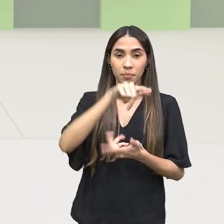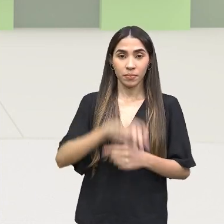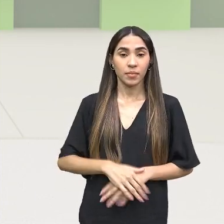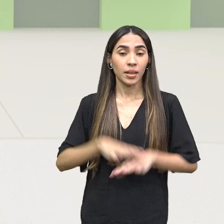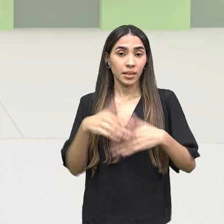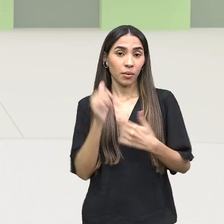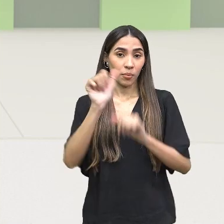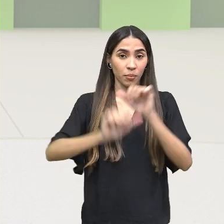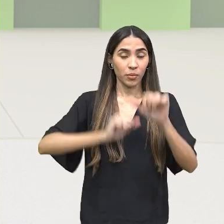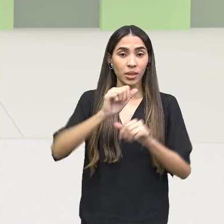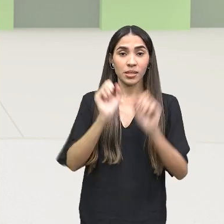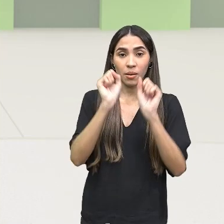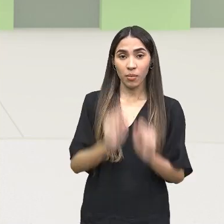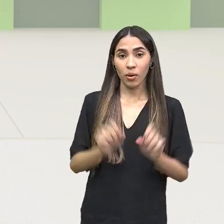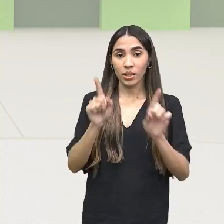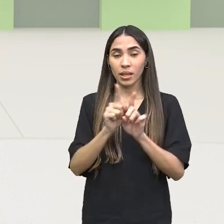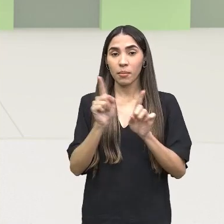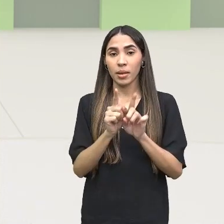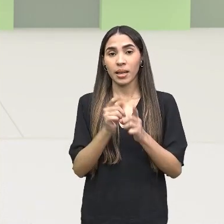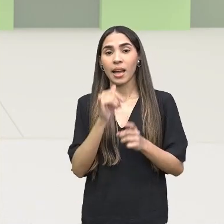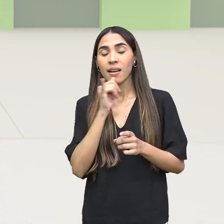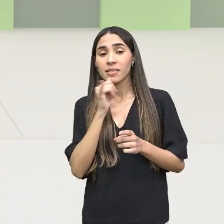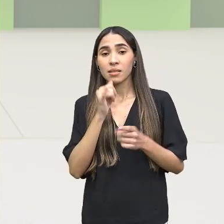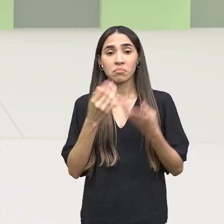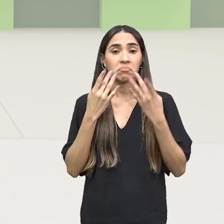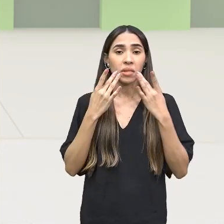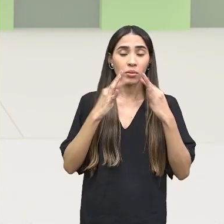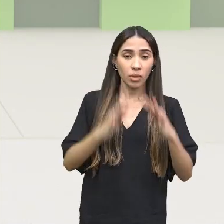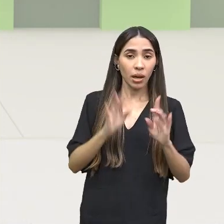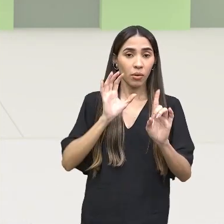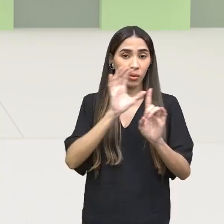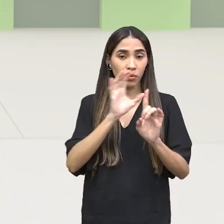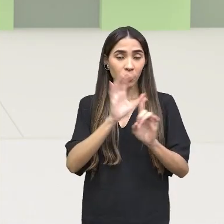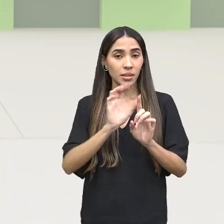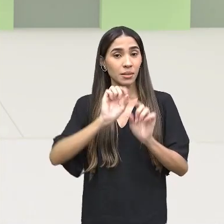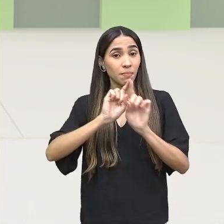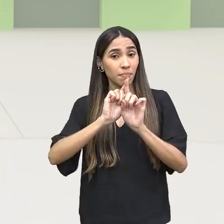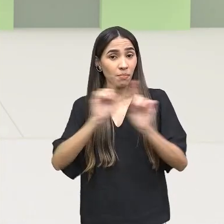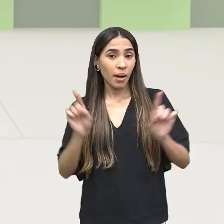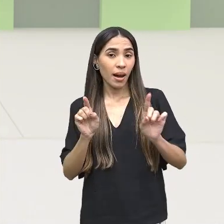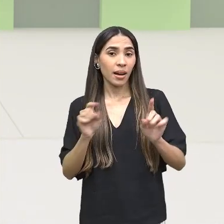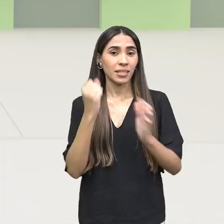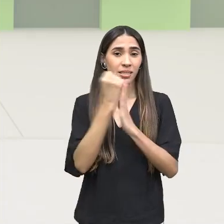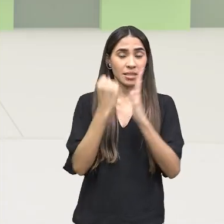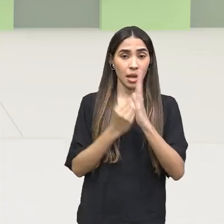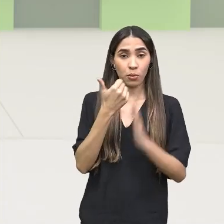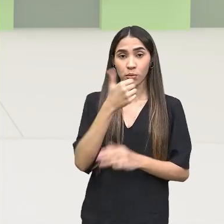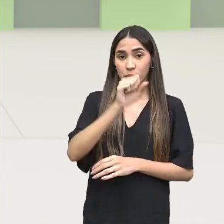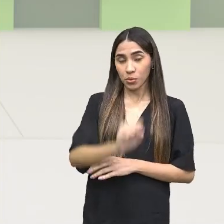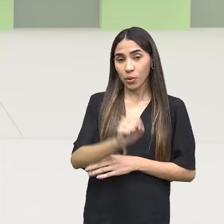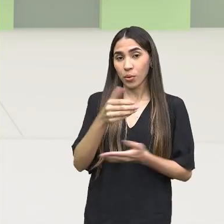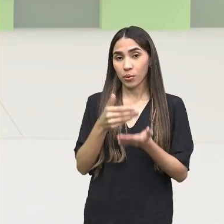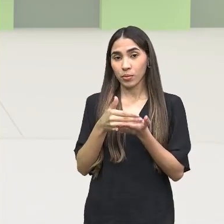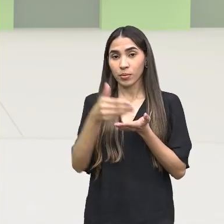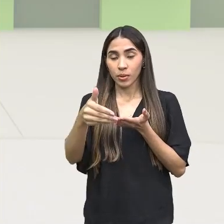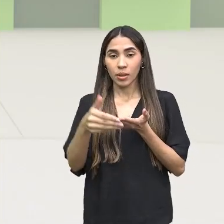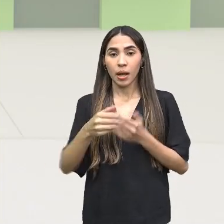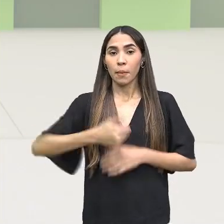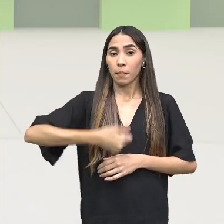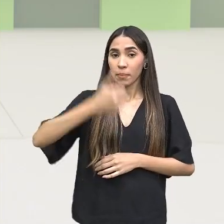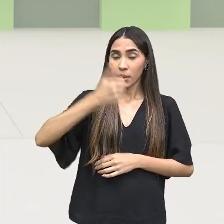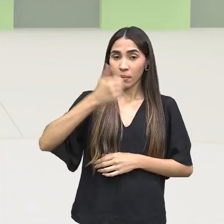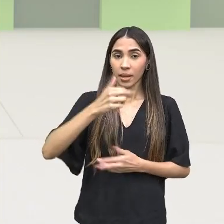Essas mudanças elas podem ter como causa as questões naturais, porém, desde o século XVIII, quando nós tivemos ali a